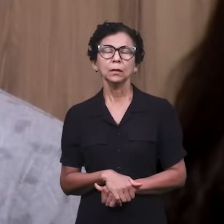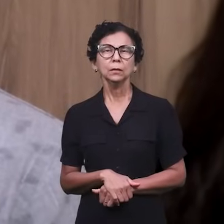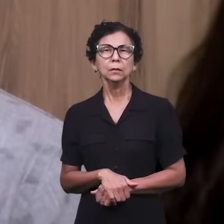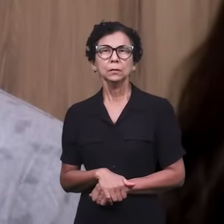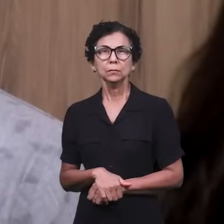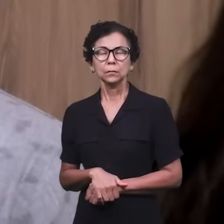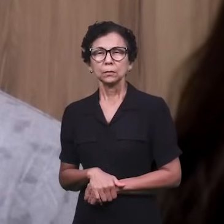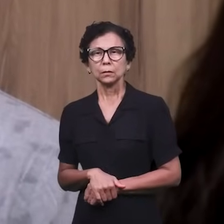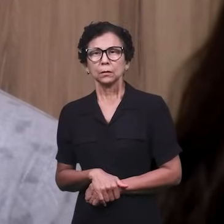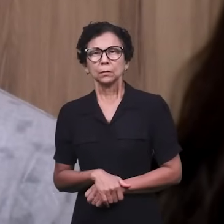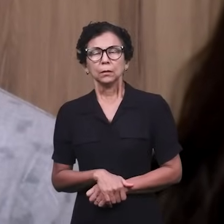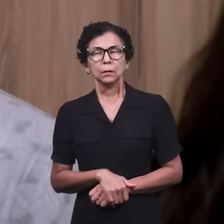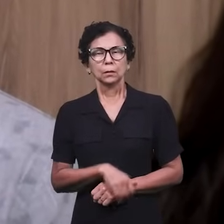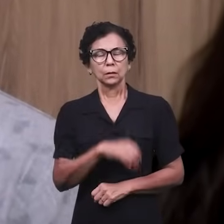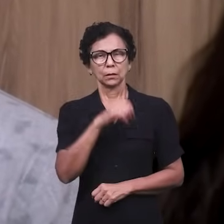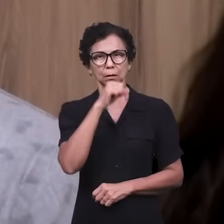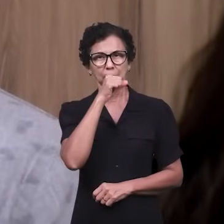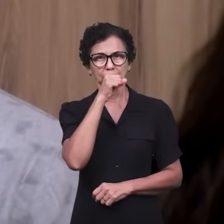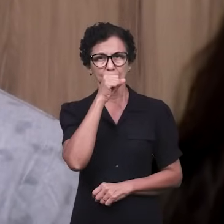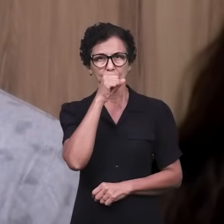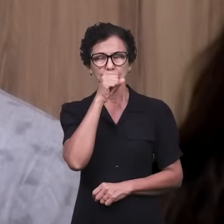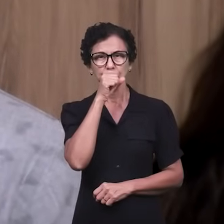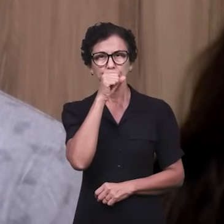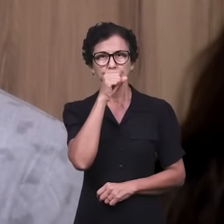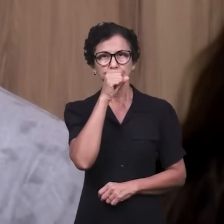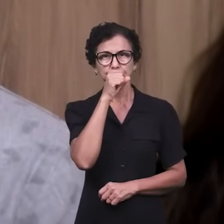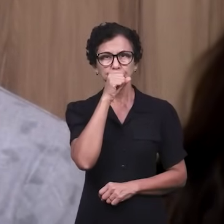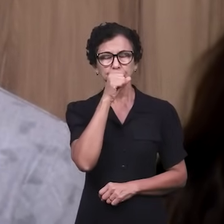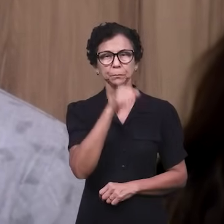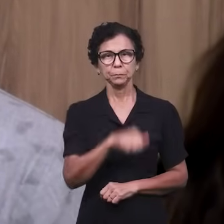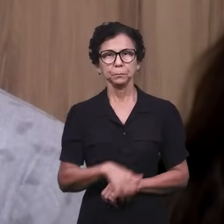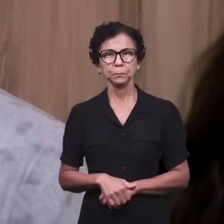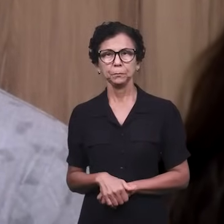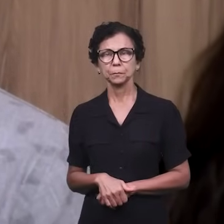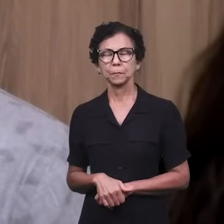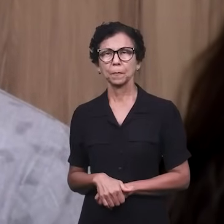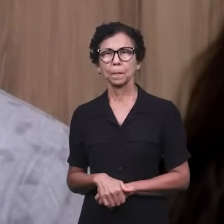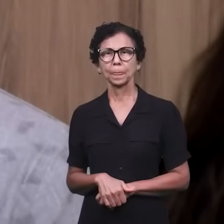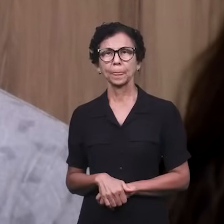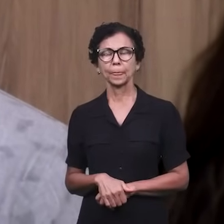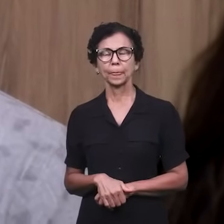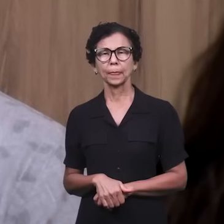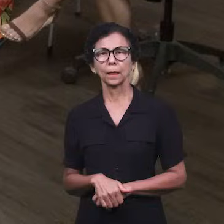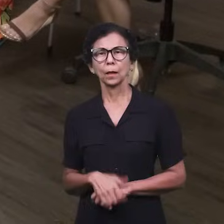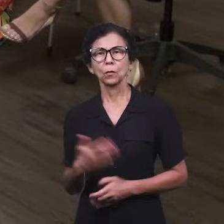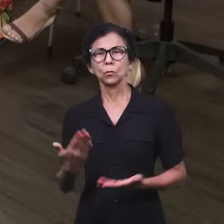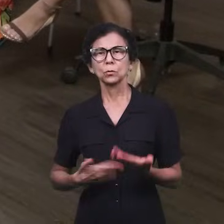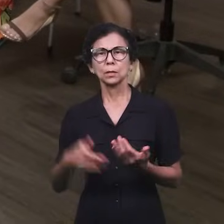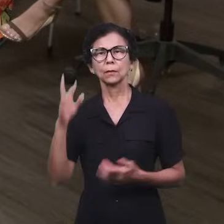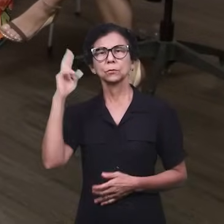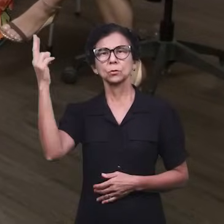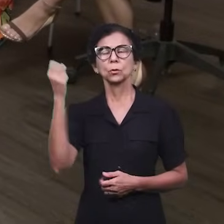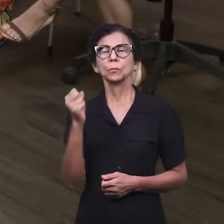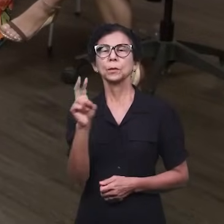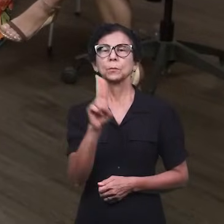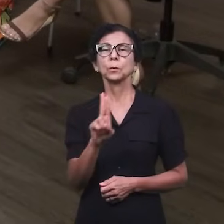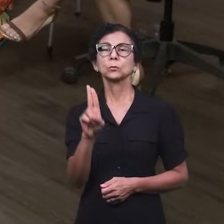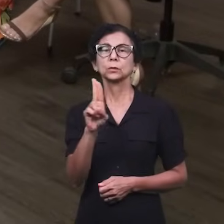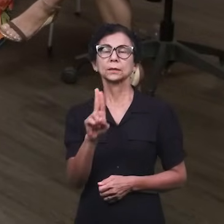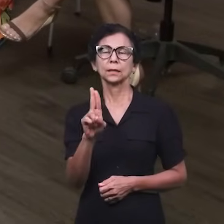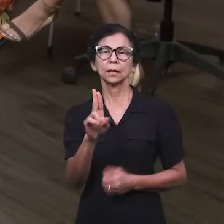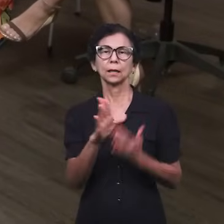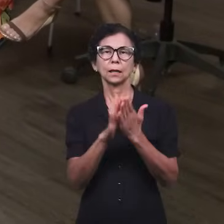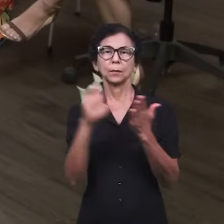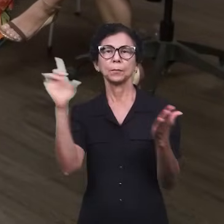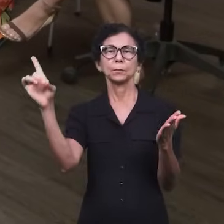eh como a palavra ela pode ser usada como arma na mão do cvo é muito boa